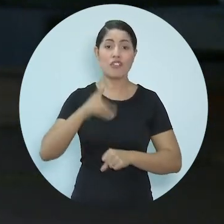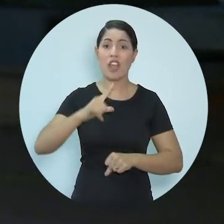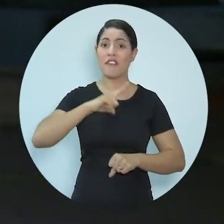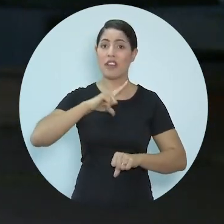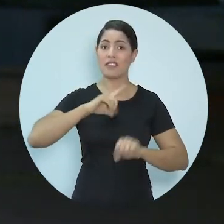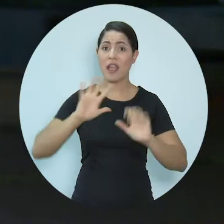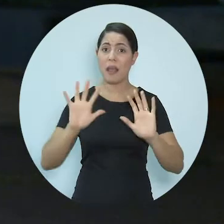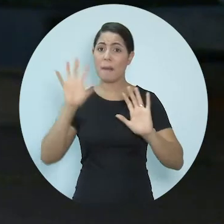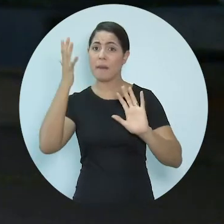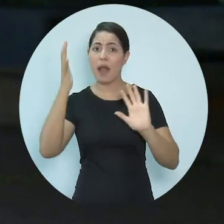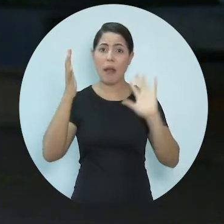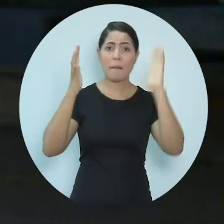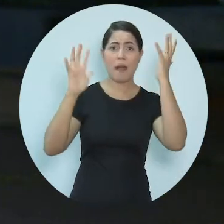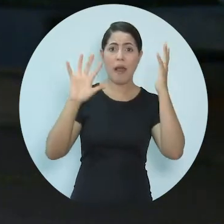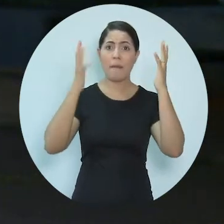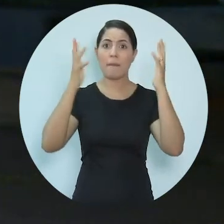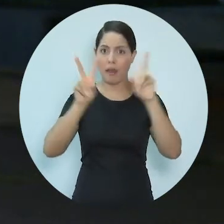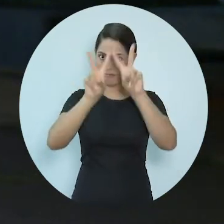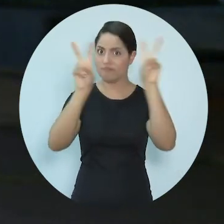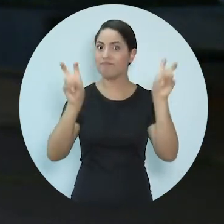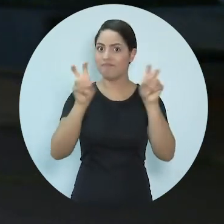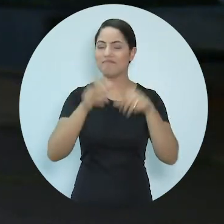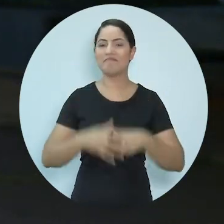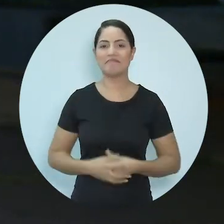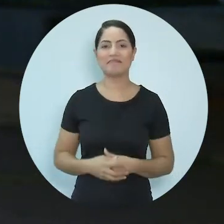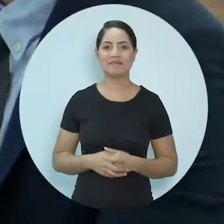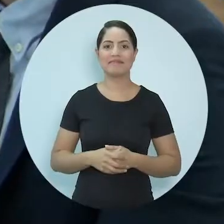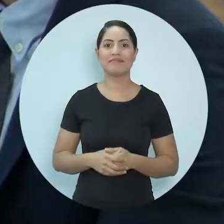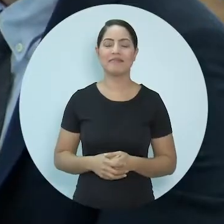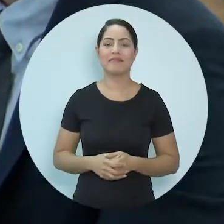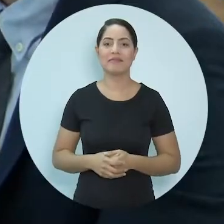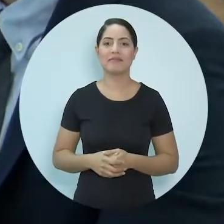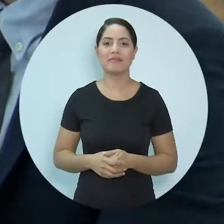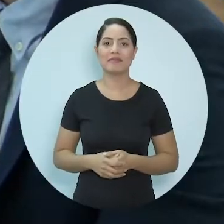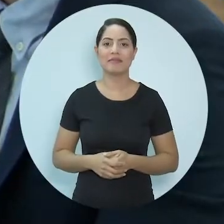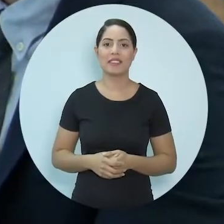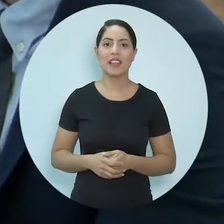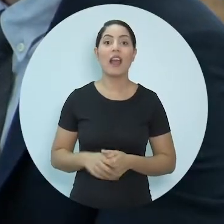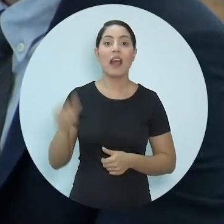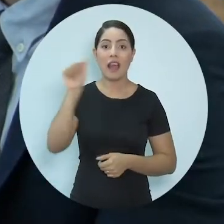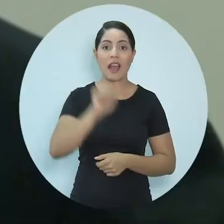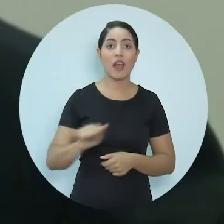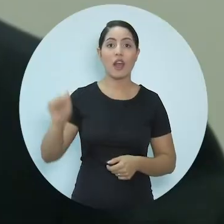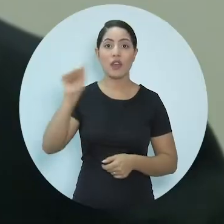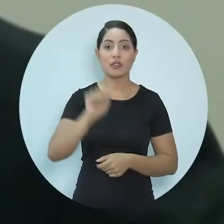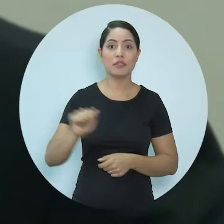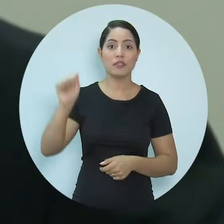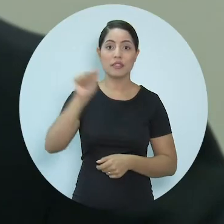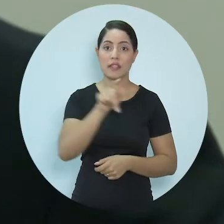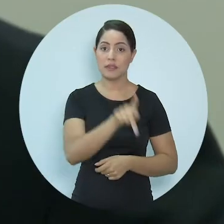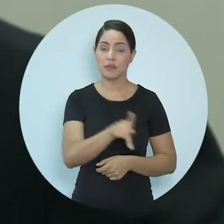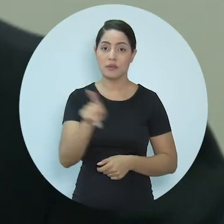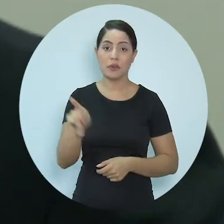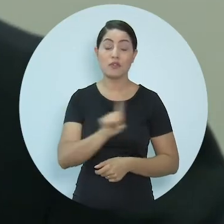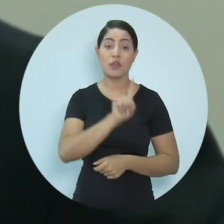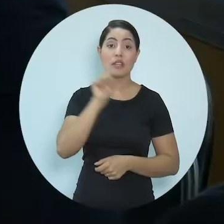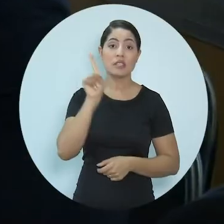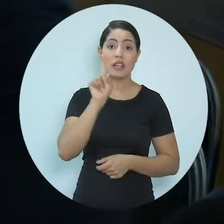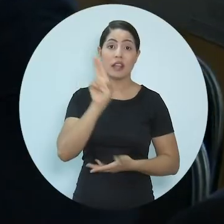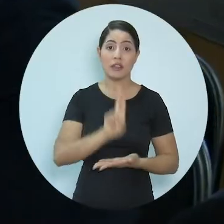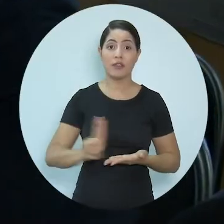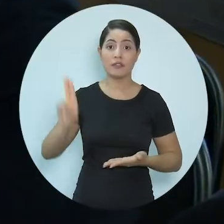serão realizados vários eventos pelo país sobre o tema. A Associação dos Docentes da Universidade Federal do